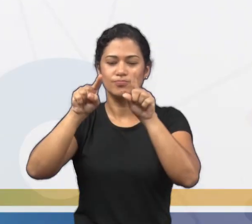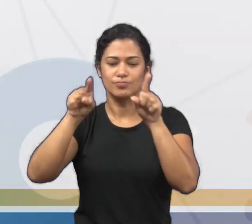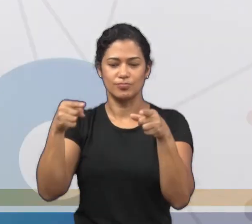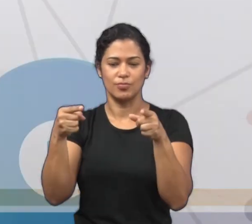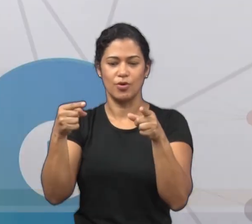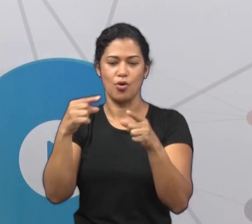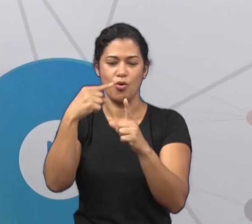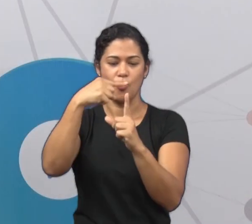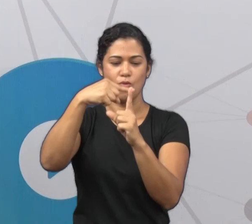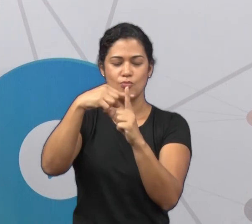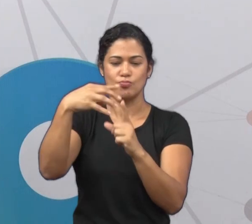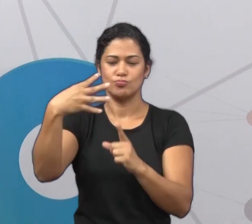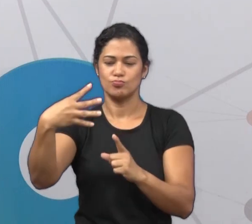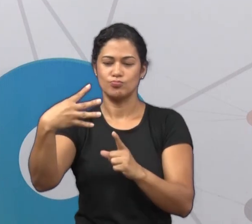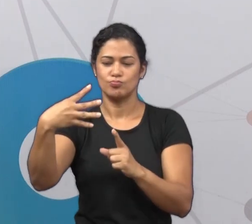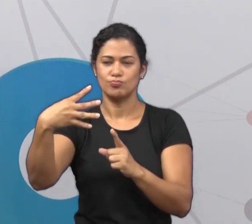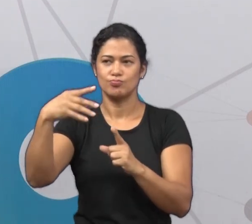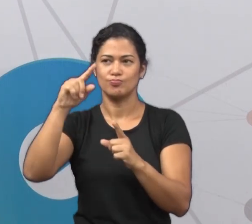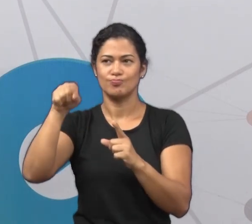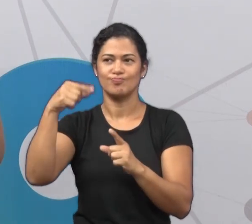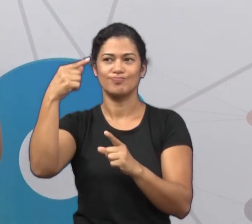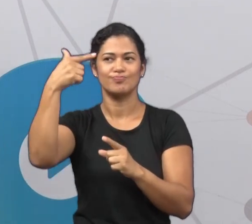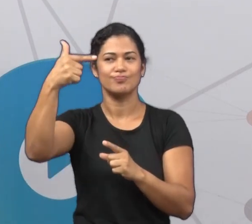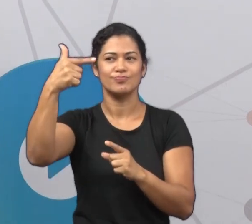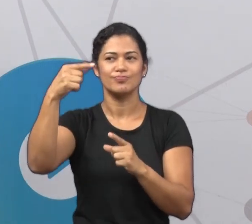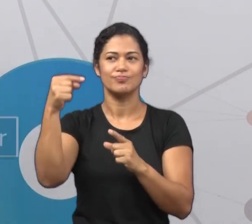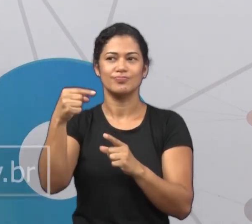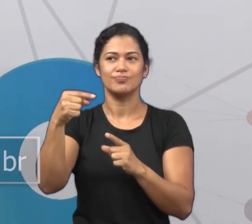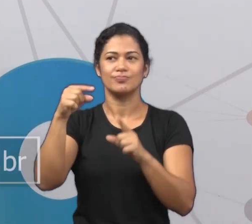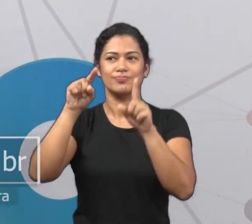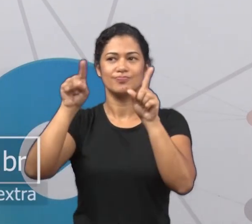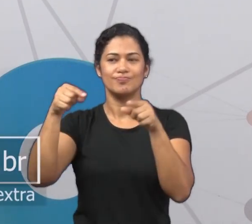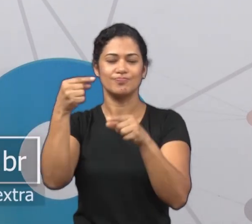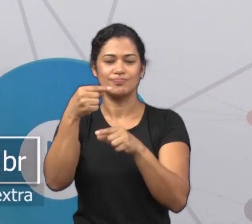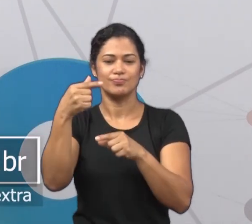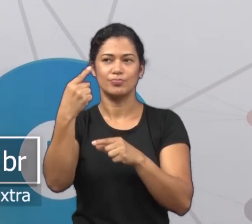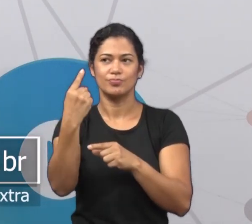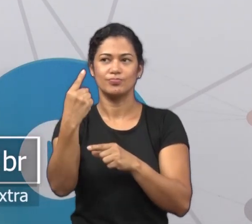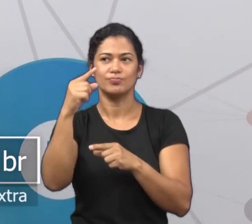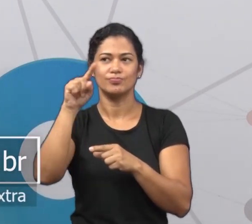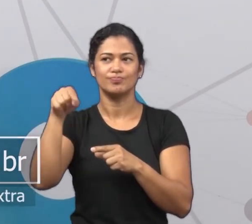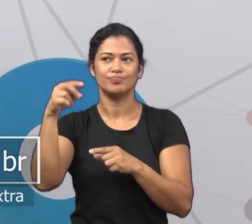potência. Gente, foi um prazer estar com vocês. Essa questão vai estar lá